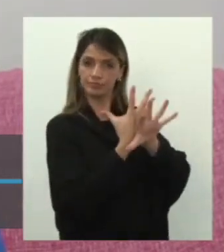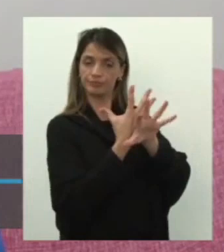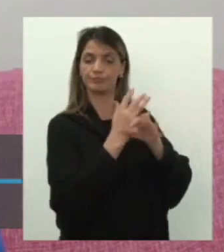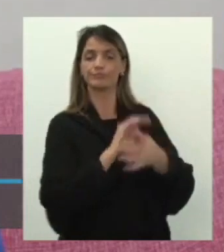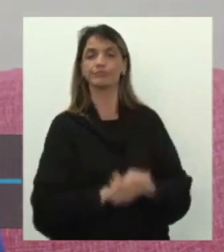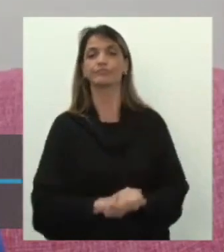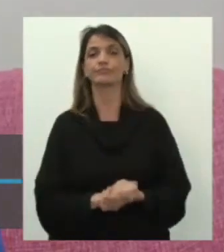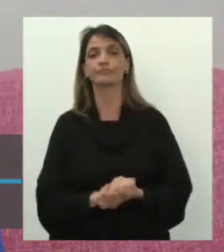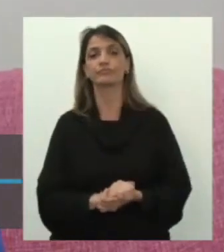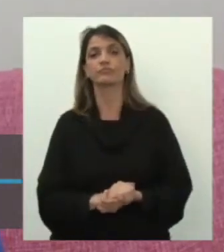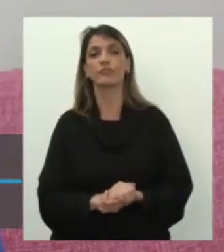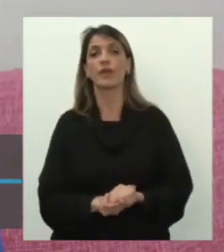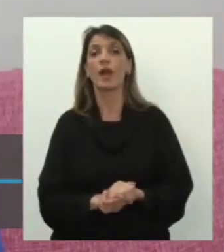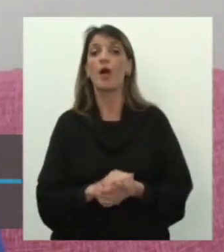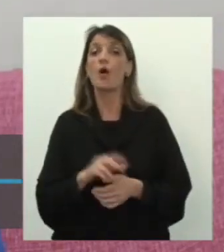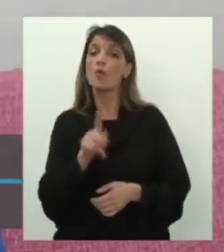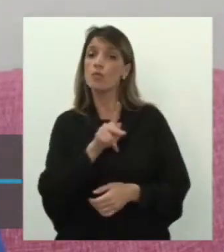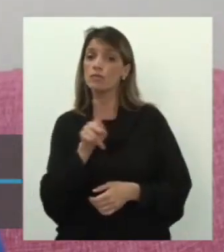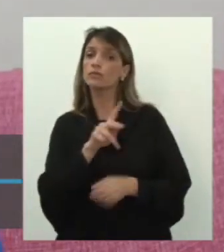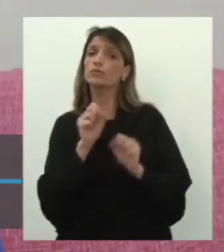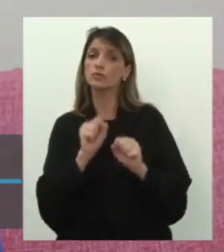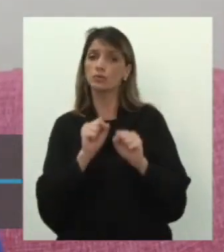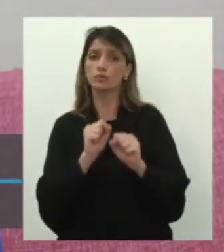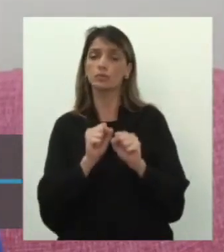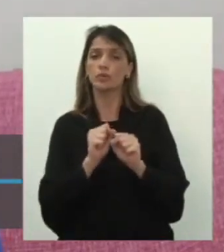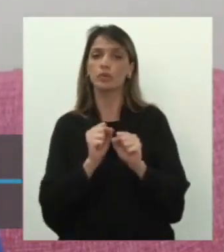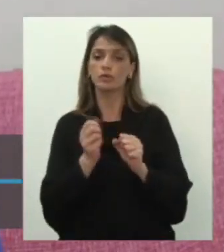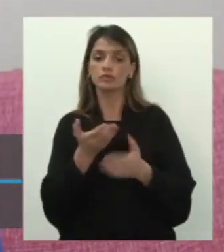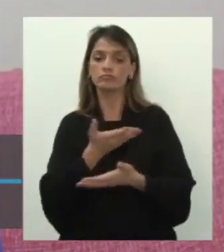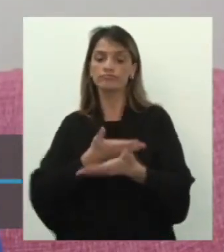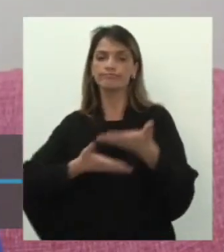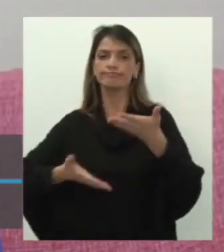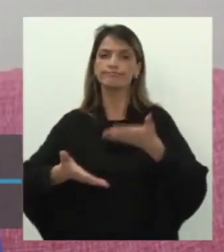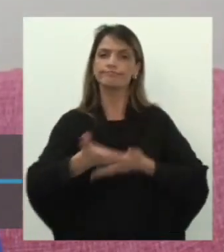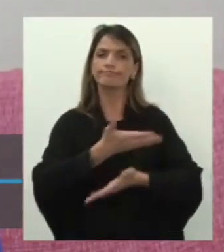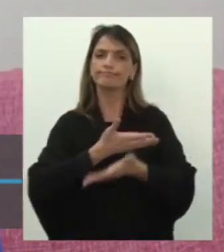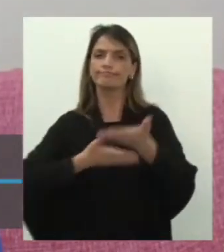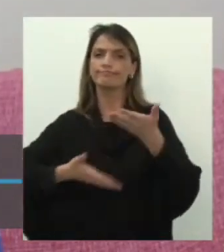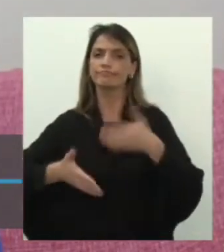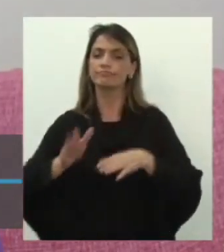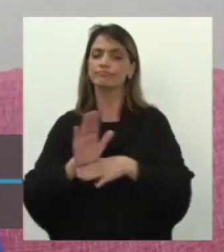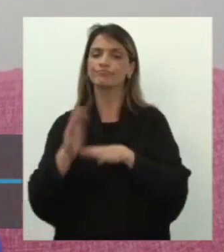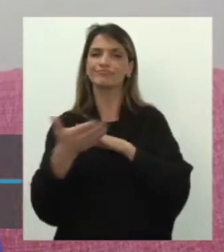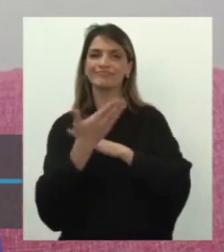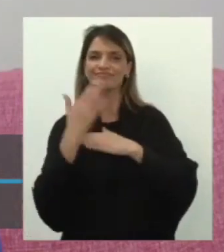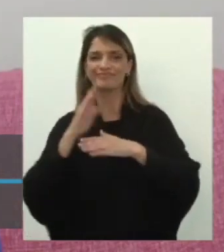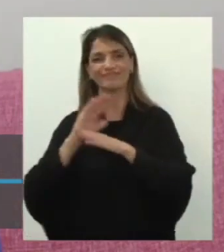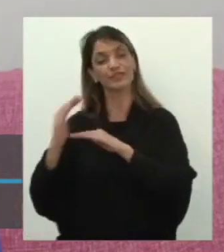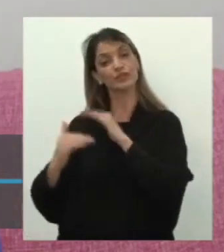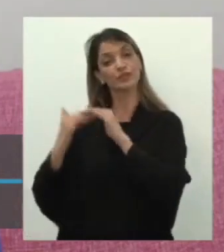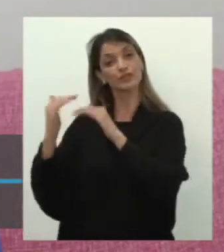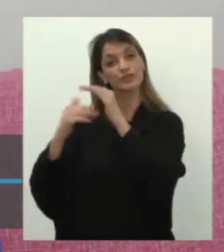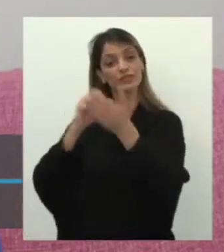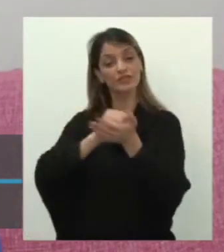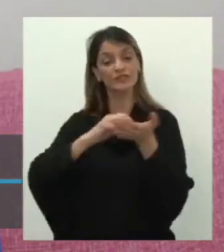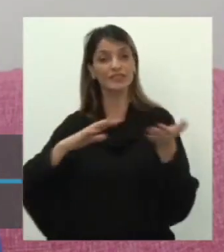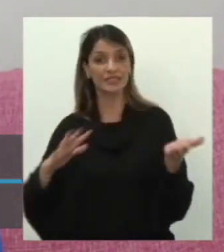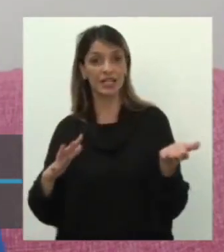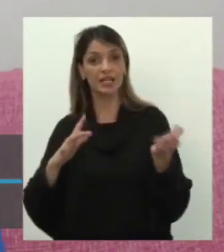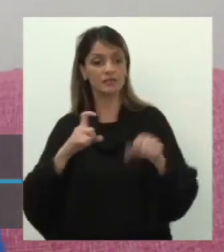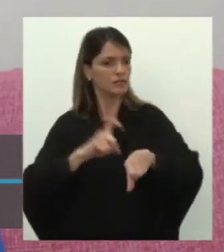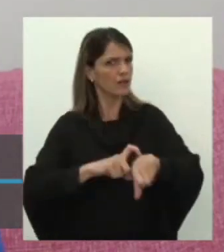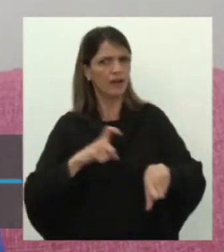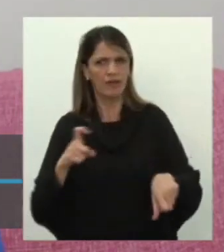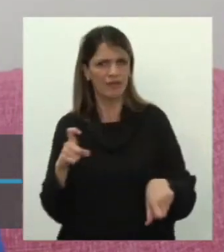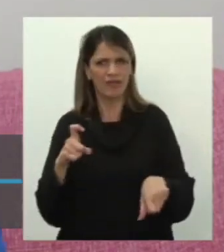Nesses ambientes, o professor pode explorar a colaboração e a cooperação e o desenvolvimento das atividades em tempo